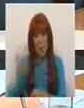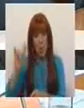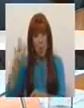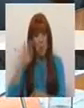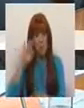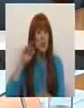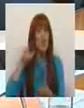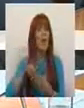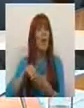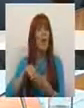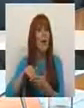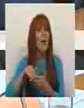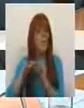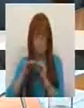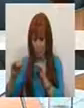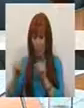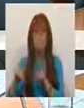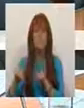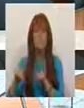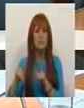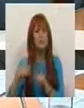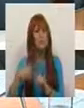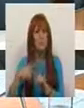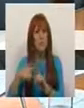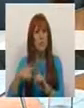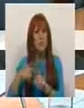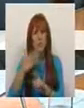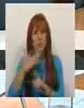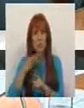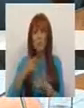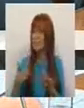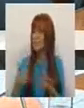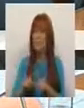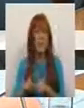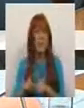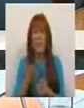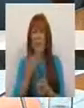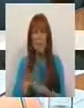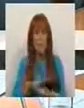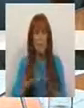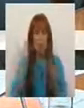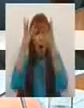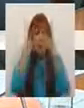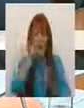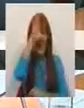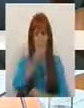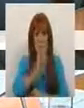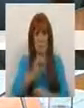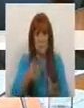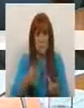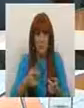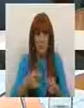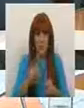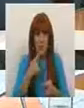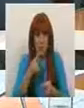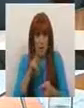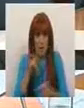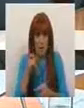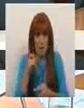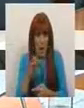apresentaram resultados sustentavelmente positivos. Deixaram de depender do orçamento de Estado. Isto é dito pela